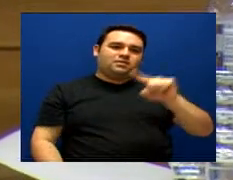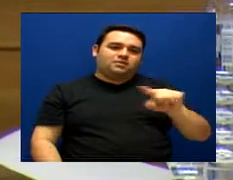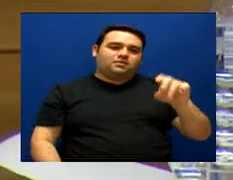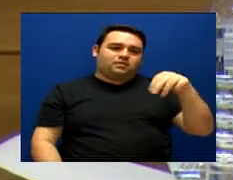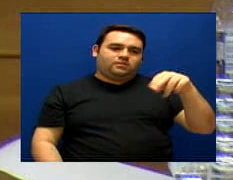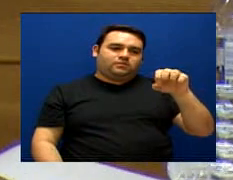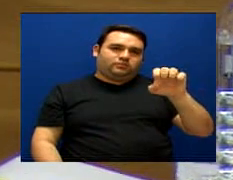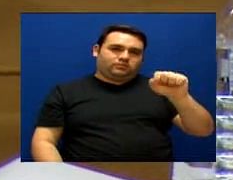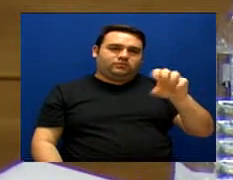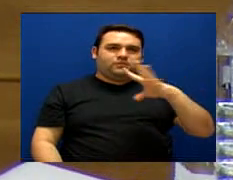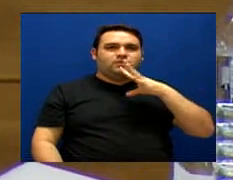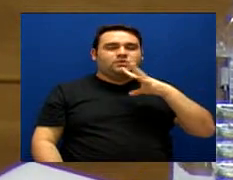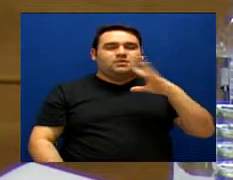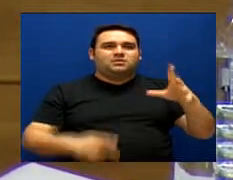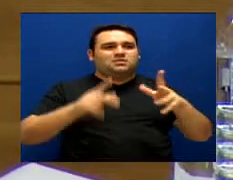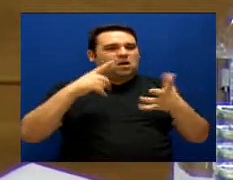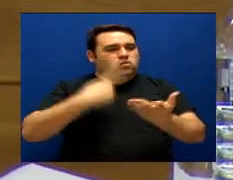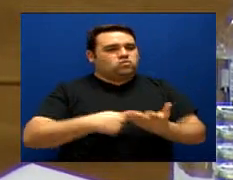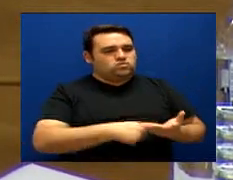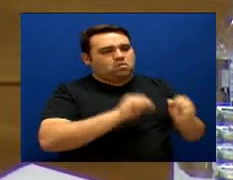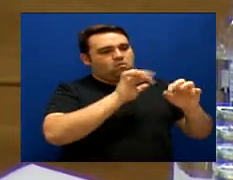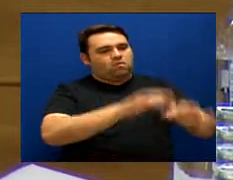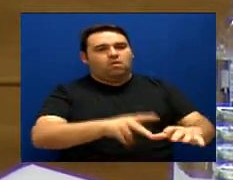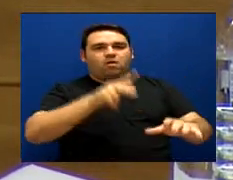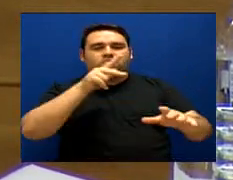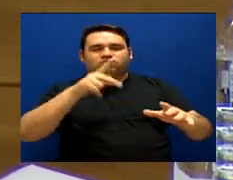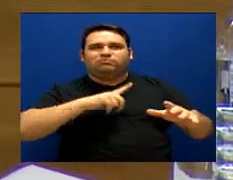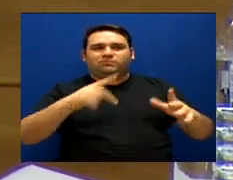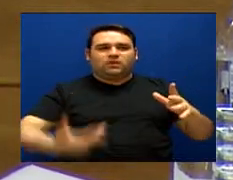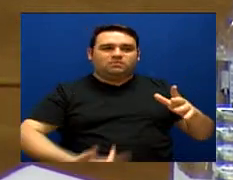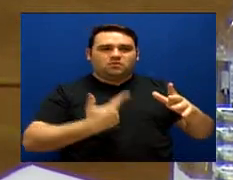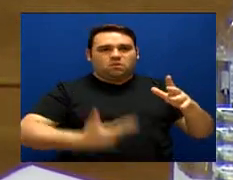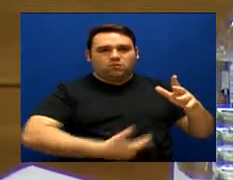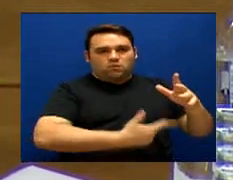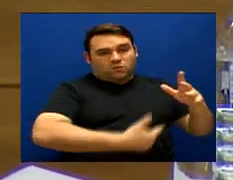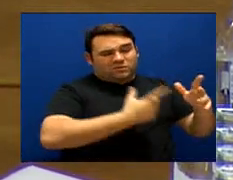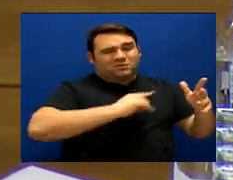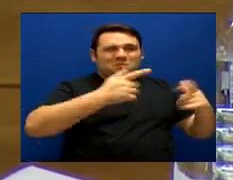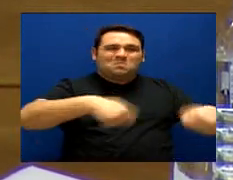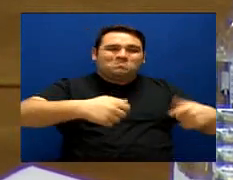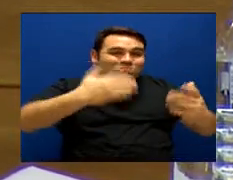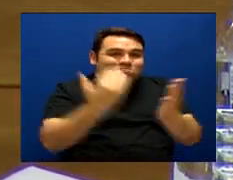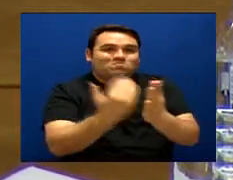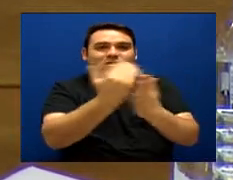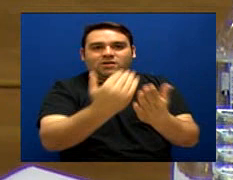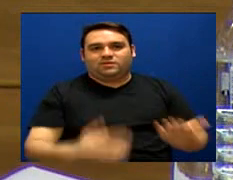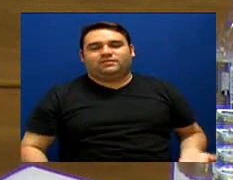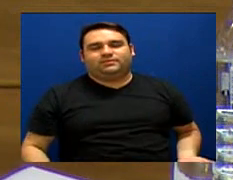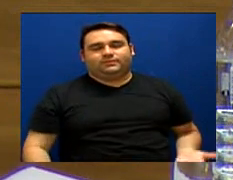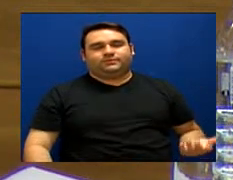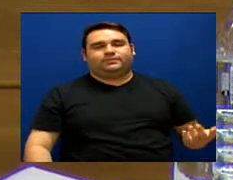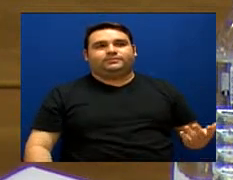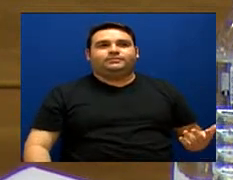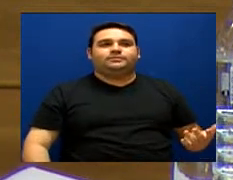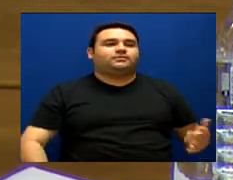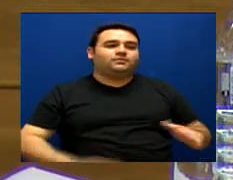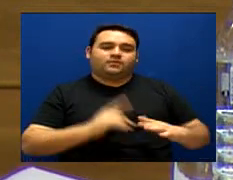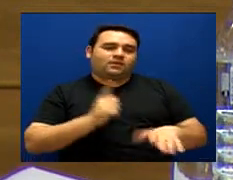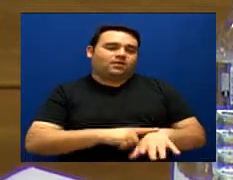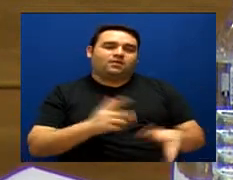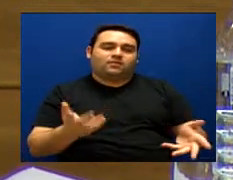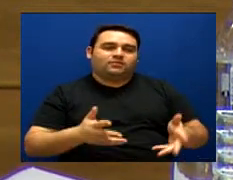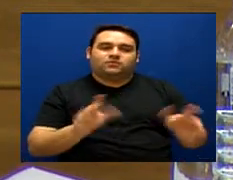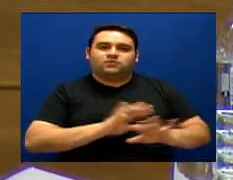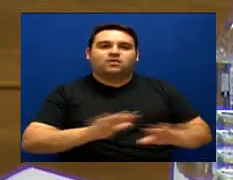conheço o projeto também do mutirão de castração, mas Sorocaba precisa de um pouco mais, né? E por hora é só, gente.